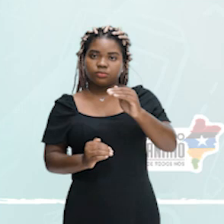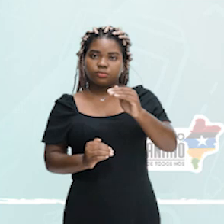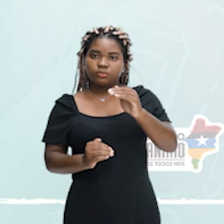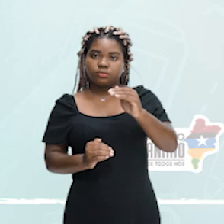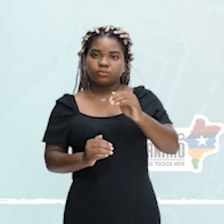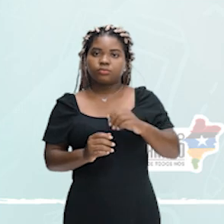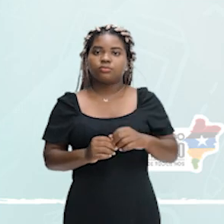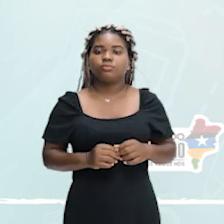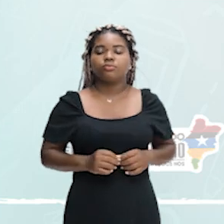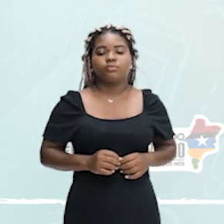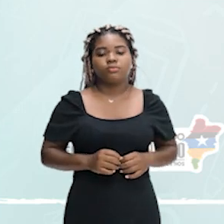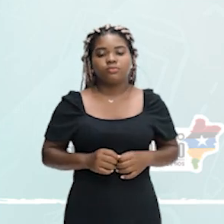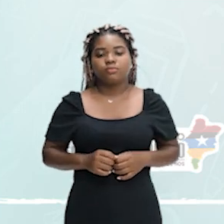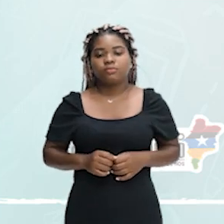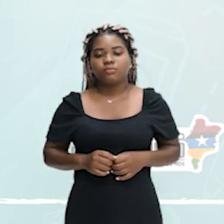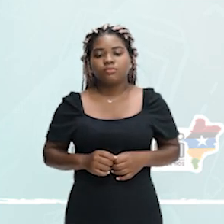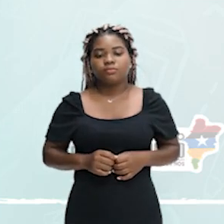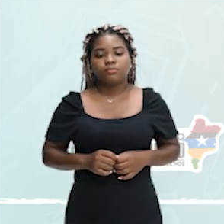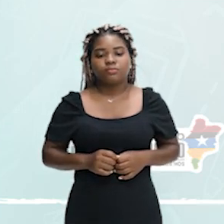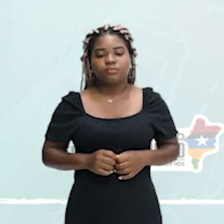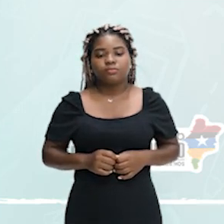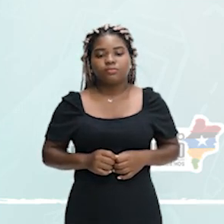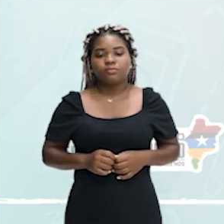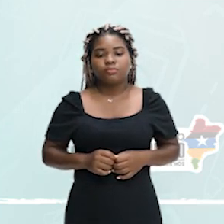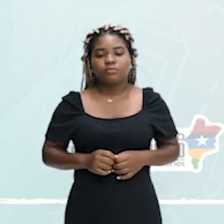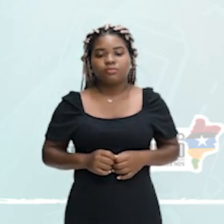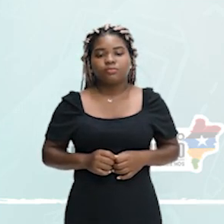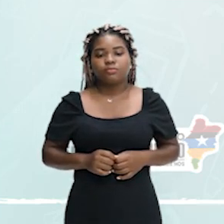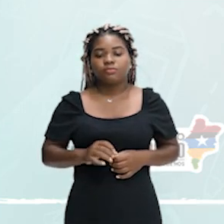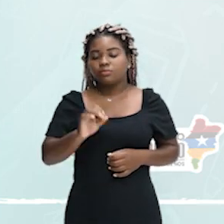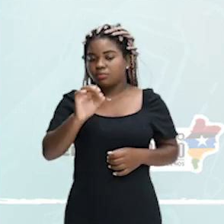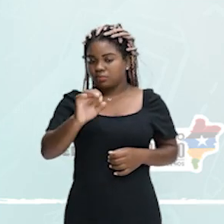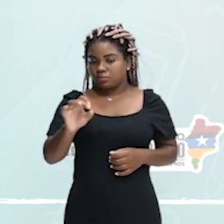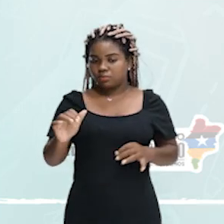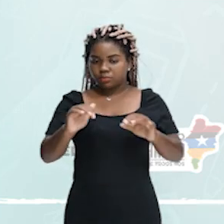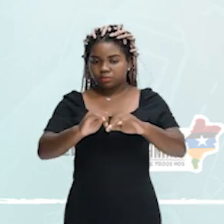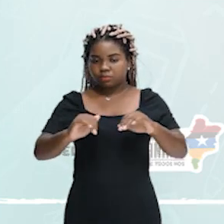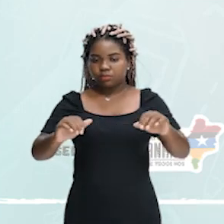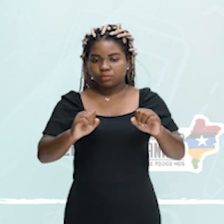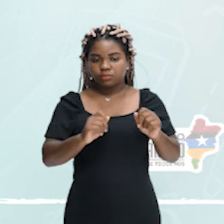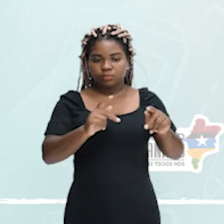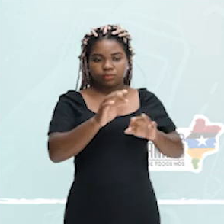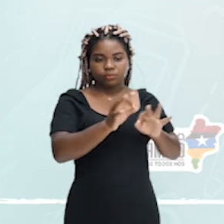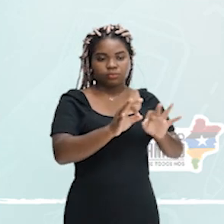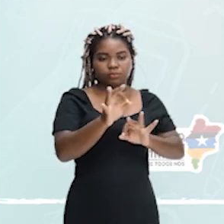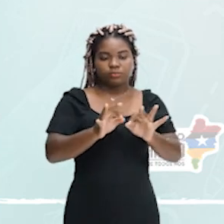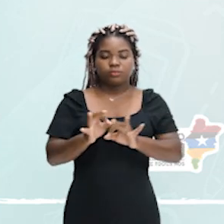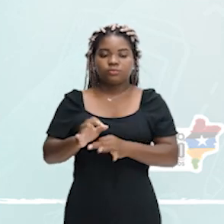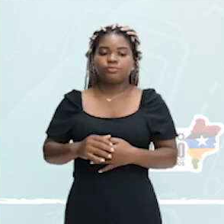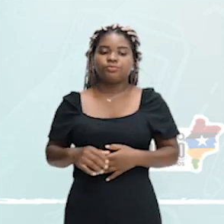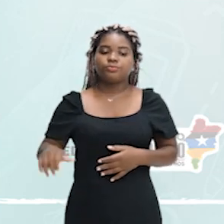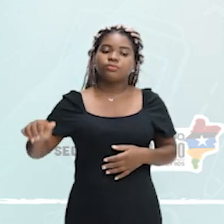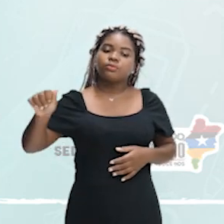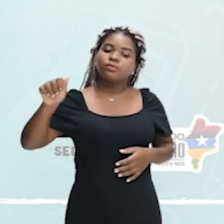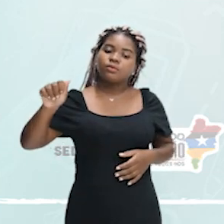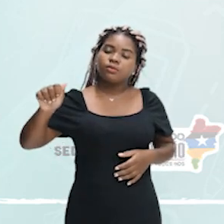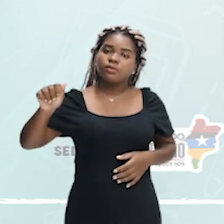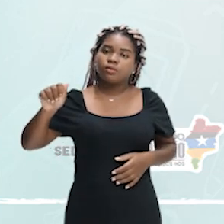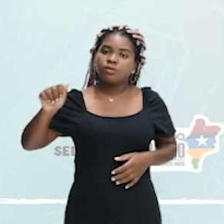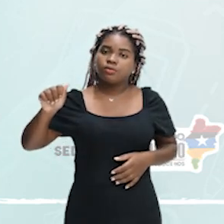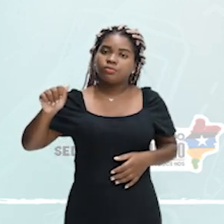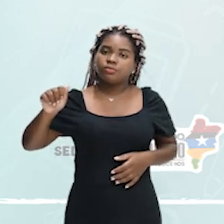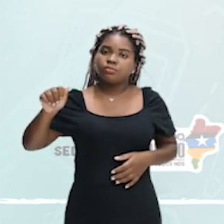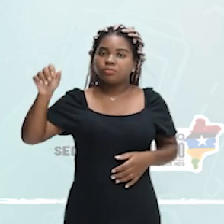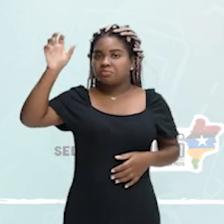todos os reais, nos reais, tá? Então, vamos fazer cada uma em separado. Vamos olhar agora atentamente para a letra A. A gente